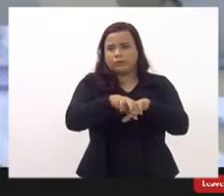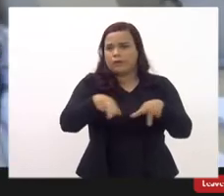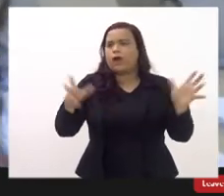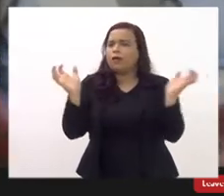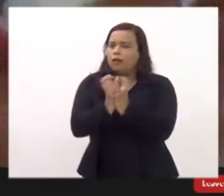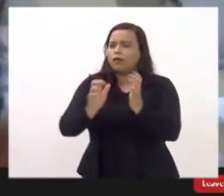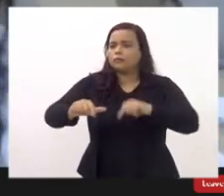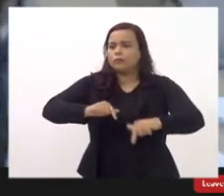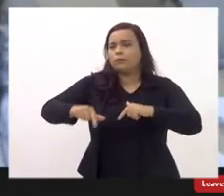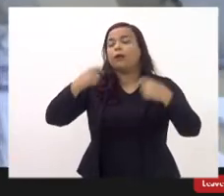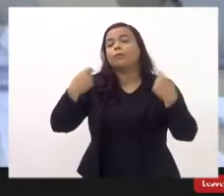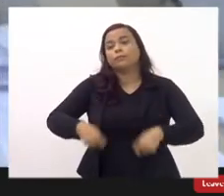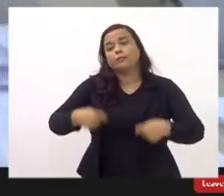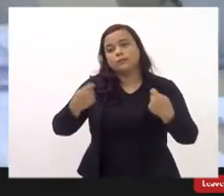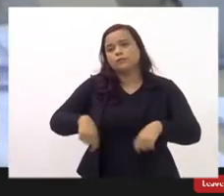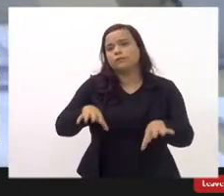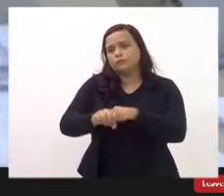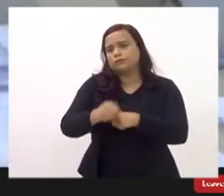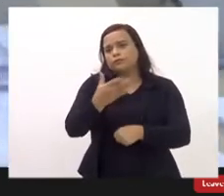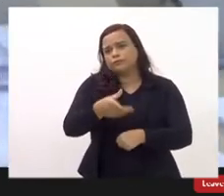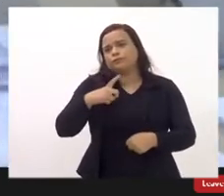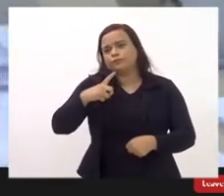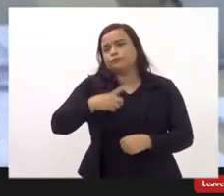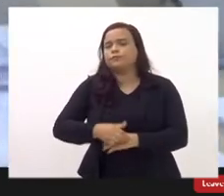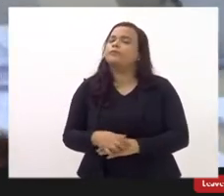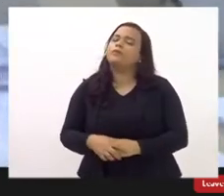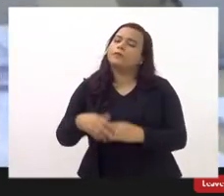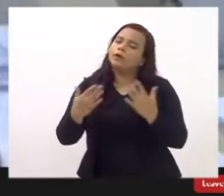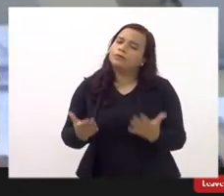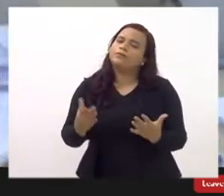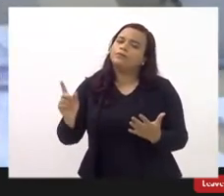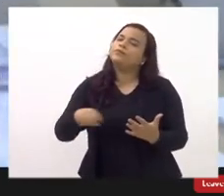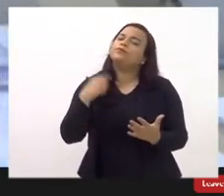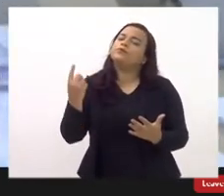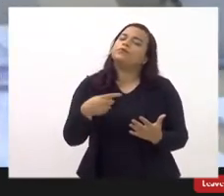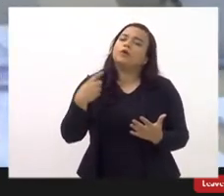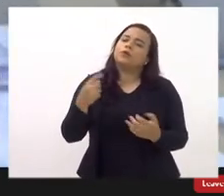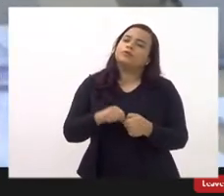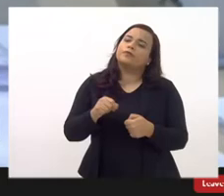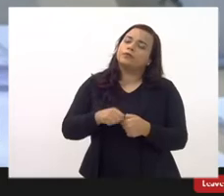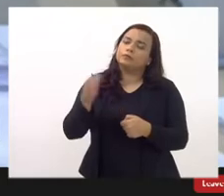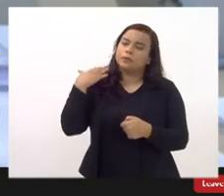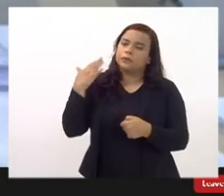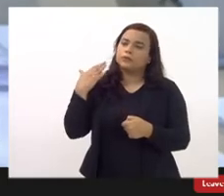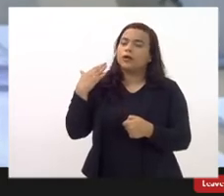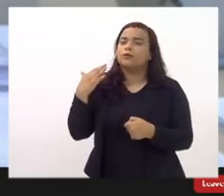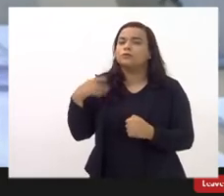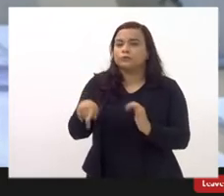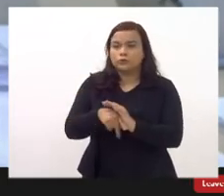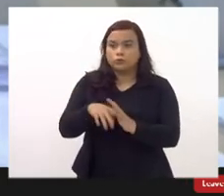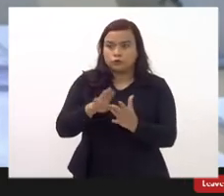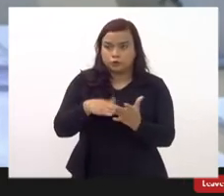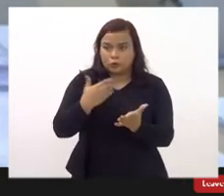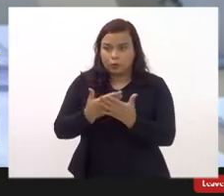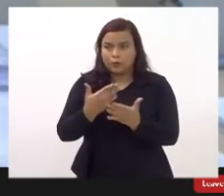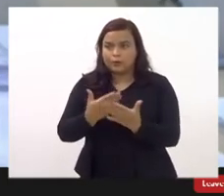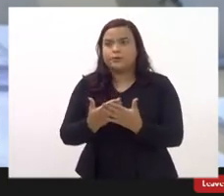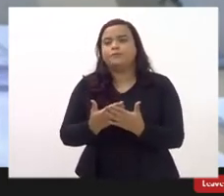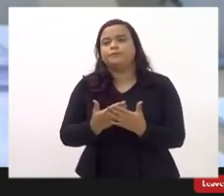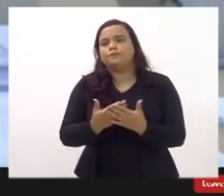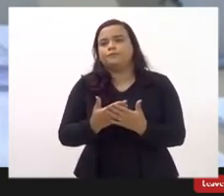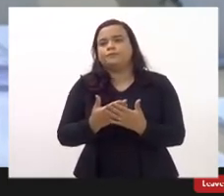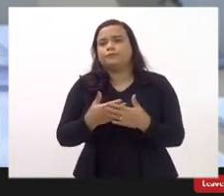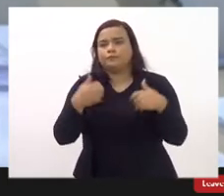que necessitam desta formação. Então, quando a gente fez aqui na escola, e aí eu quero ressaltar que a gente está